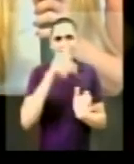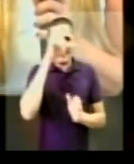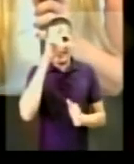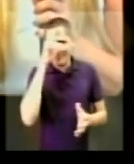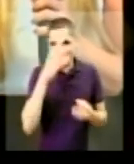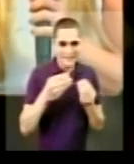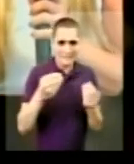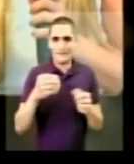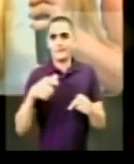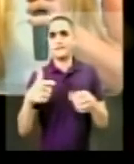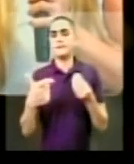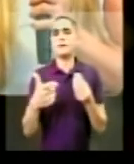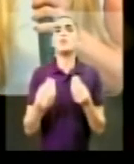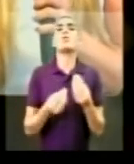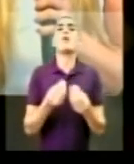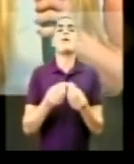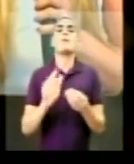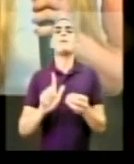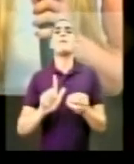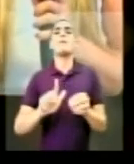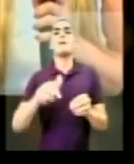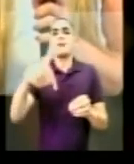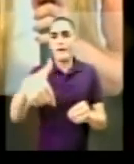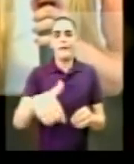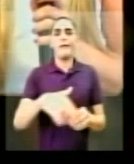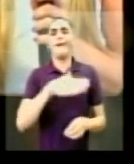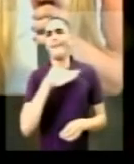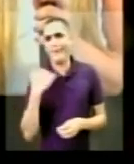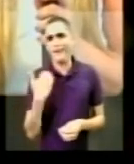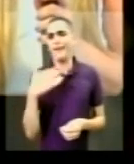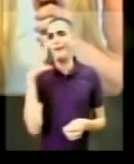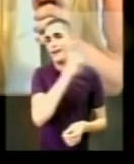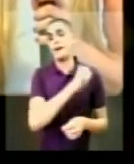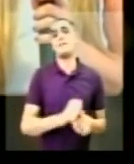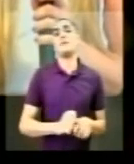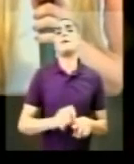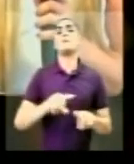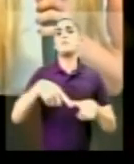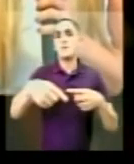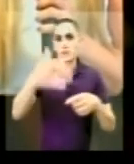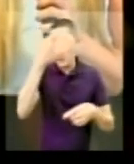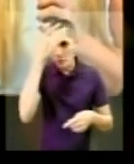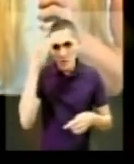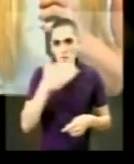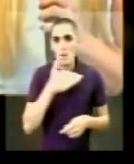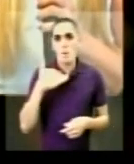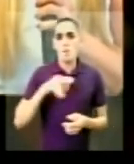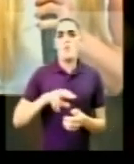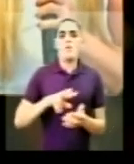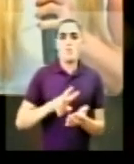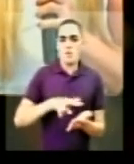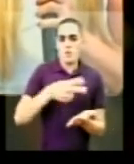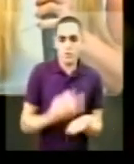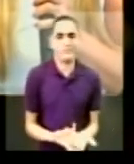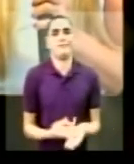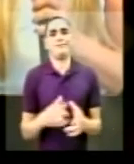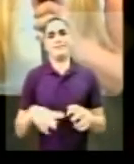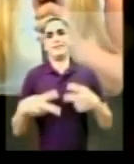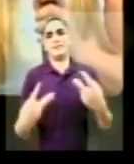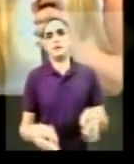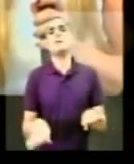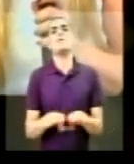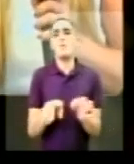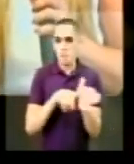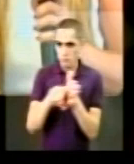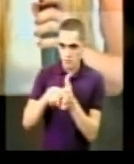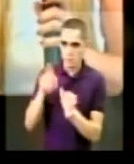todos os óbitos com relação às doenças de notificação compulsória. E como a Covid é uma delas, também é feita essa